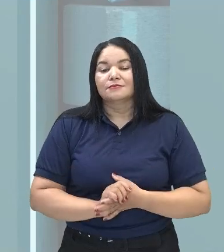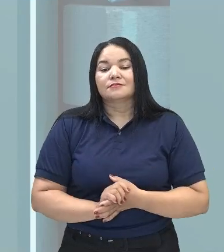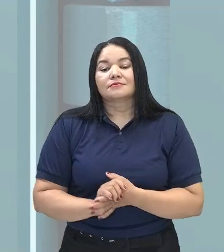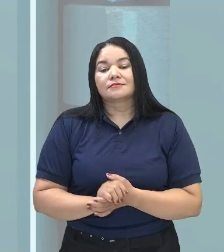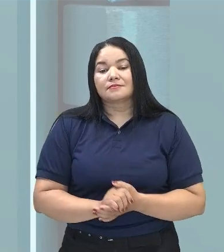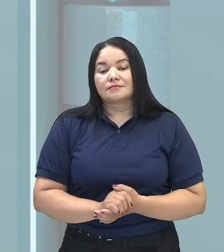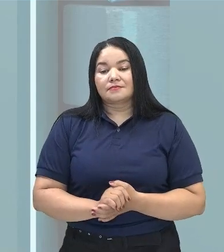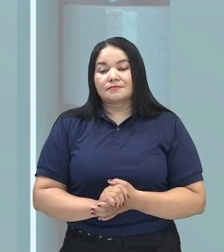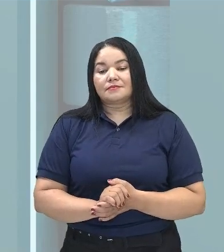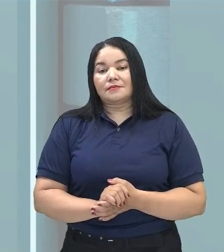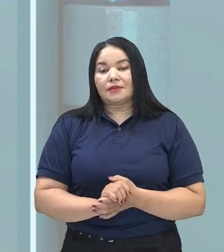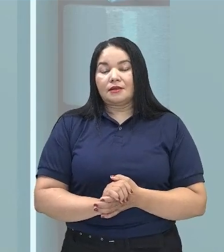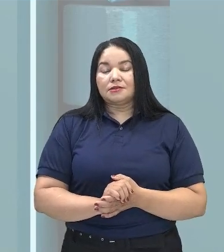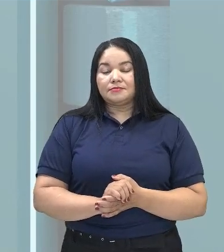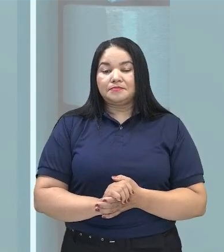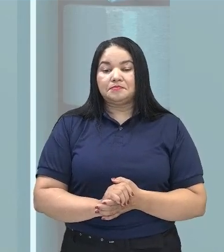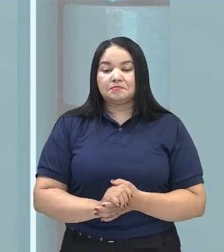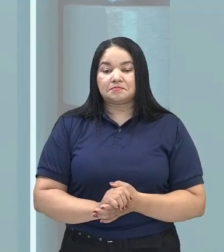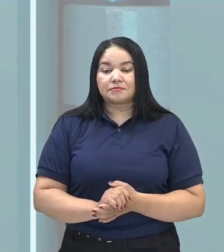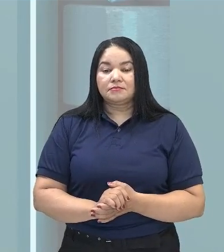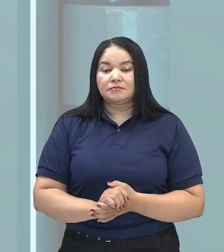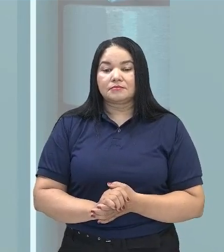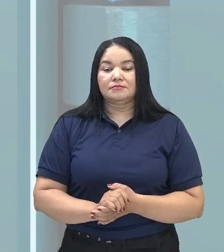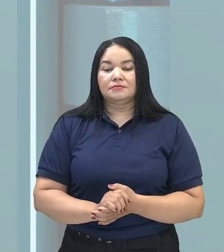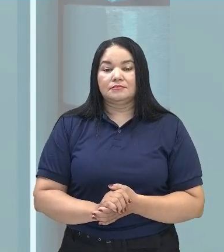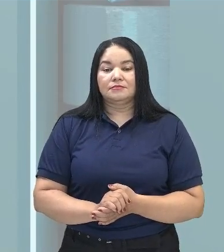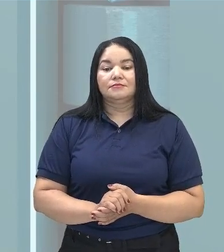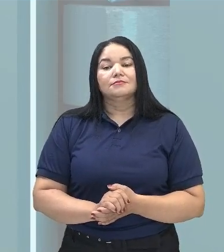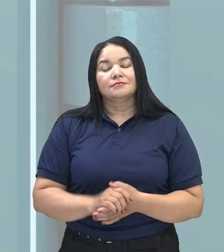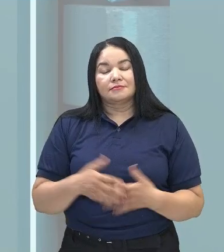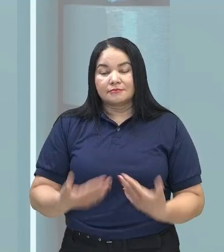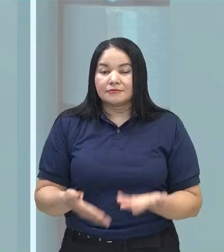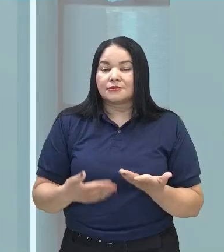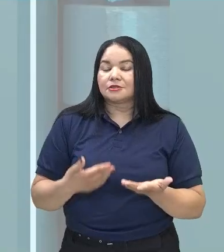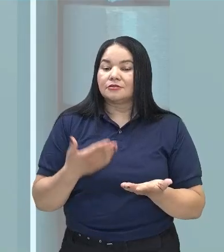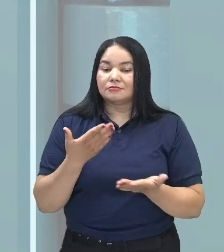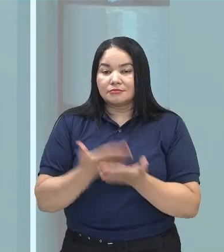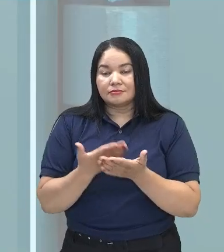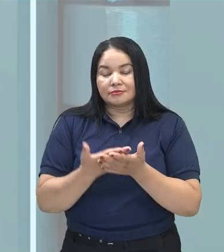parte do corpo humano. Então, foi isso que nós